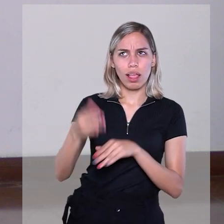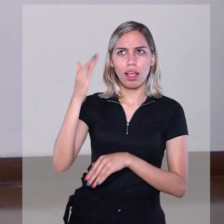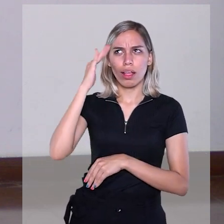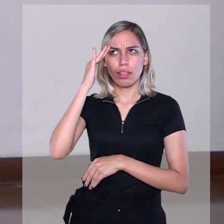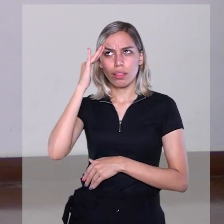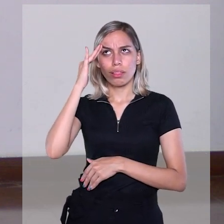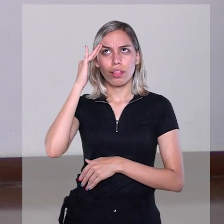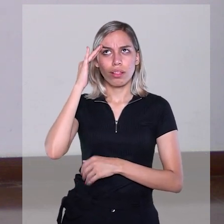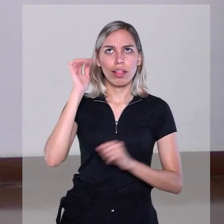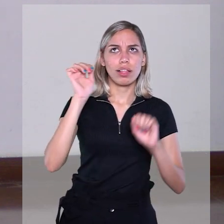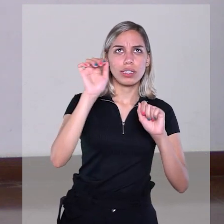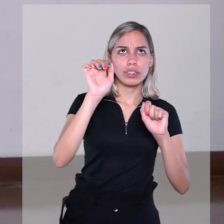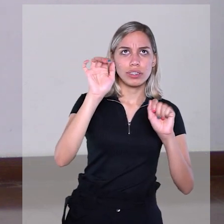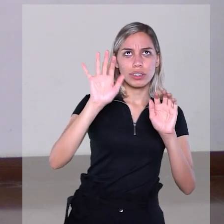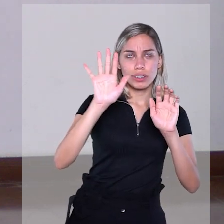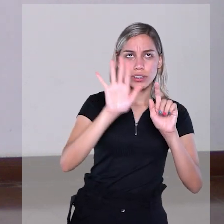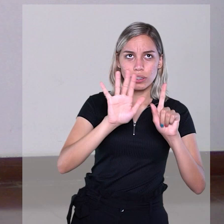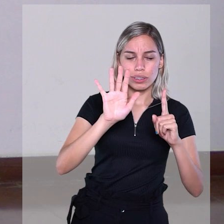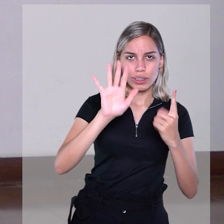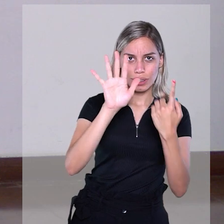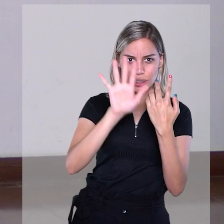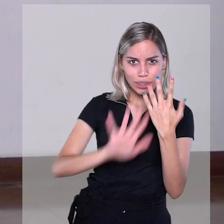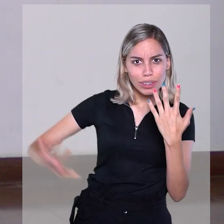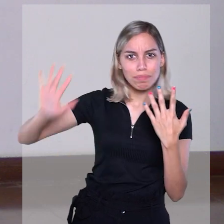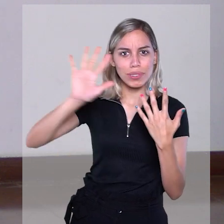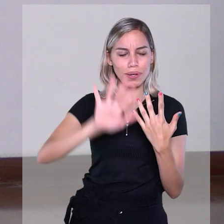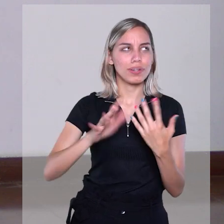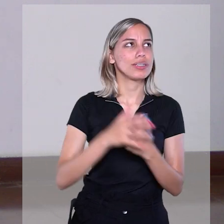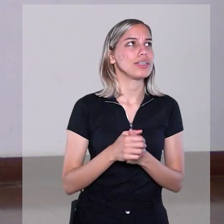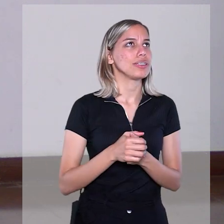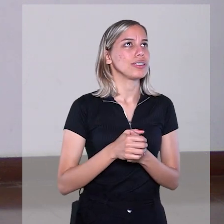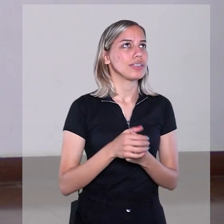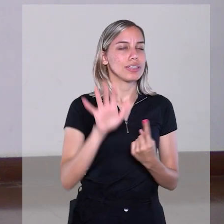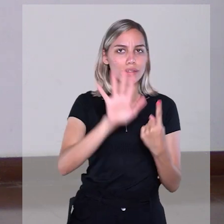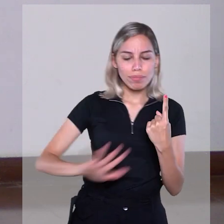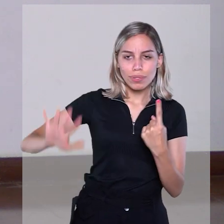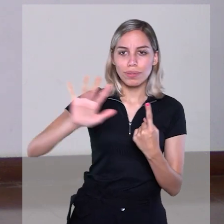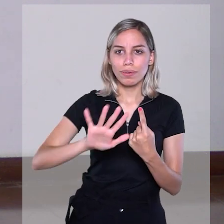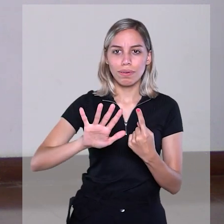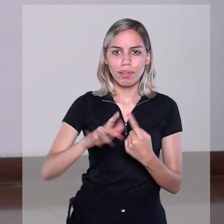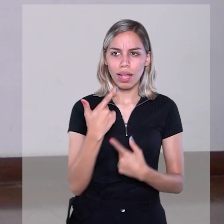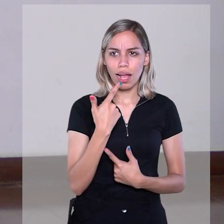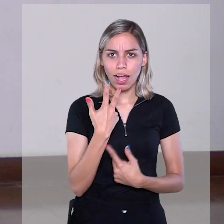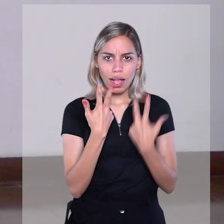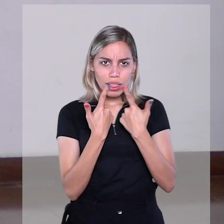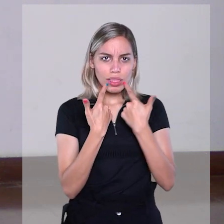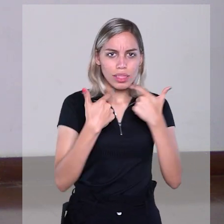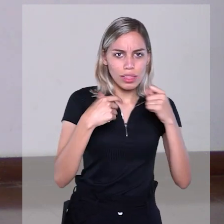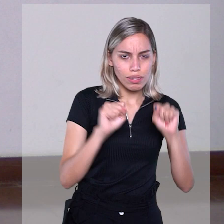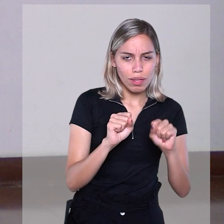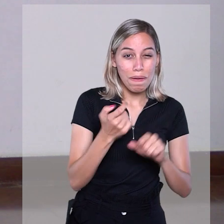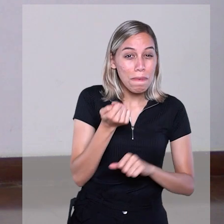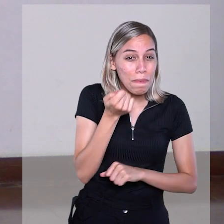enfim, tudo o que se ensinava. A Fátima foi aluna do Serginho Bueno, que é quem vai escrever depois